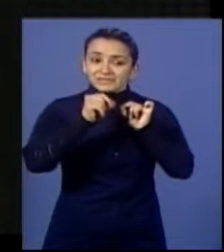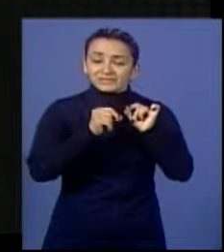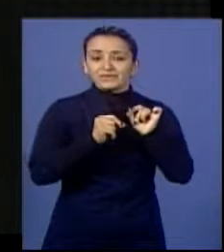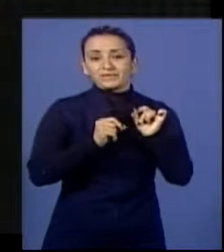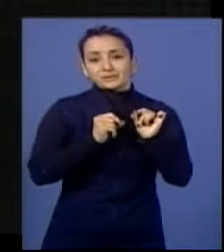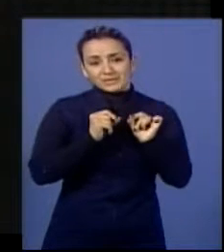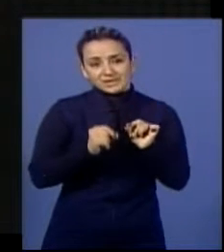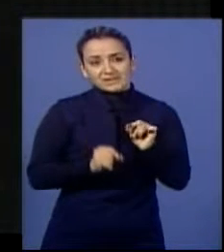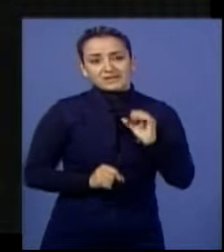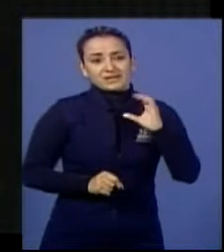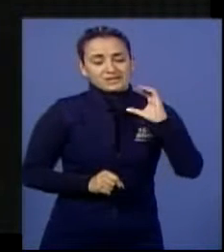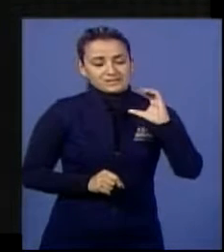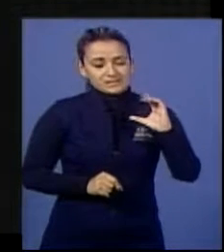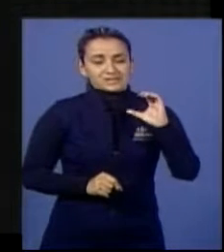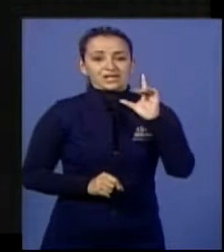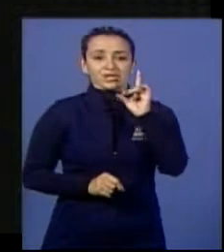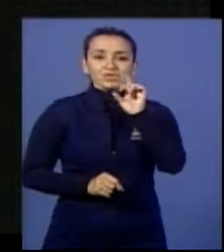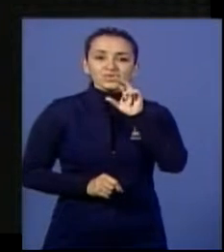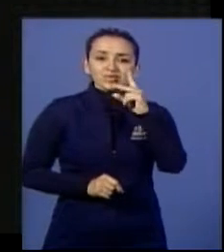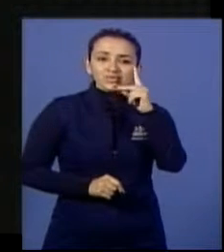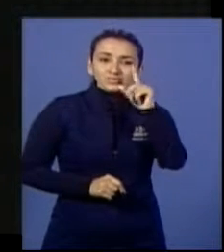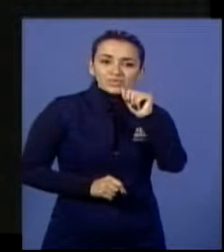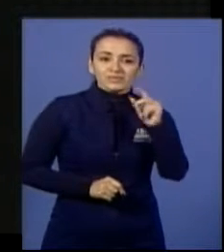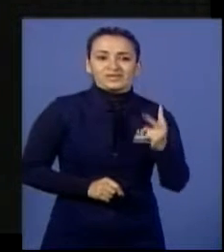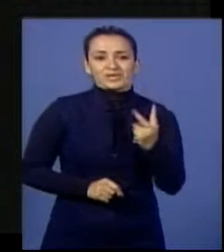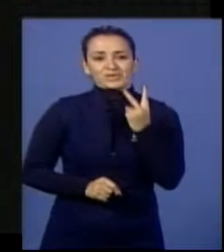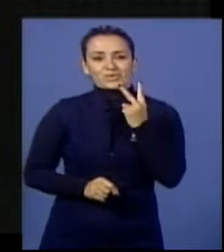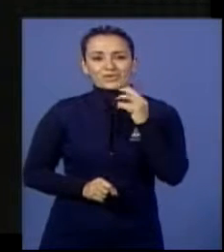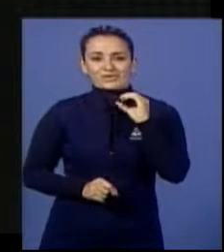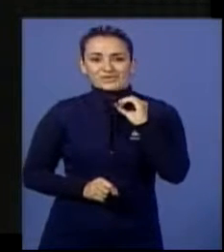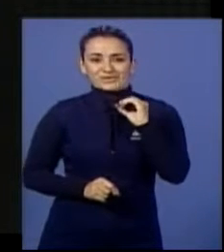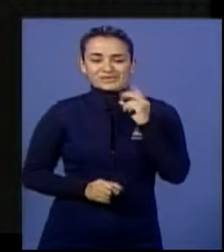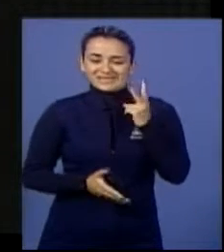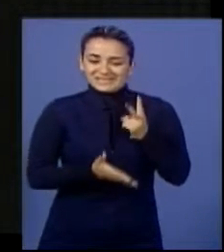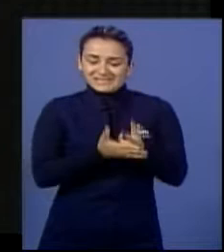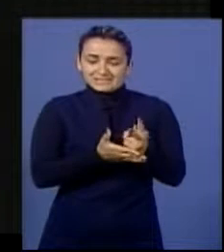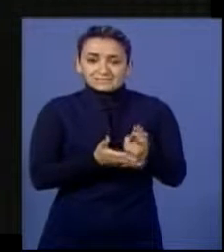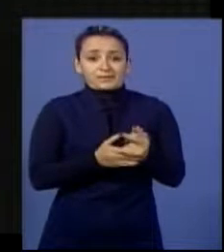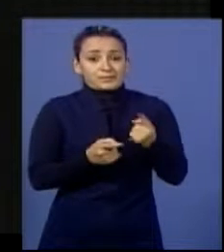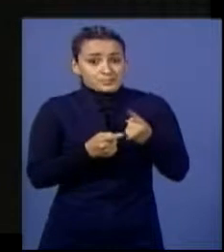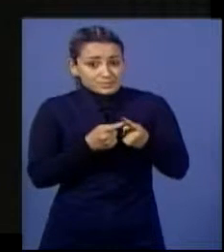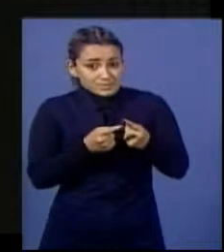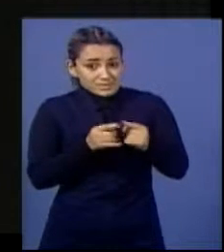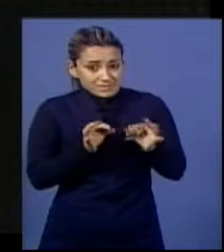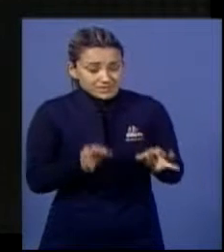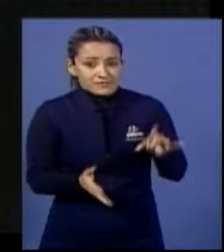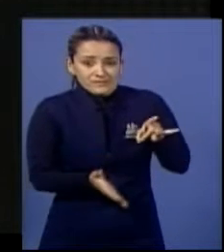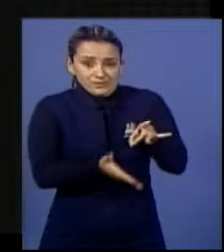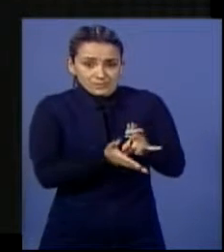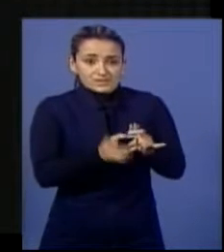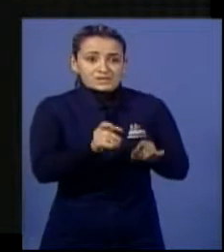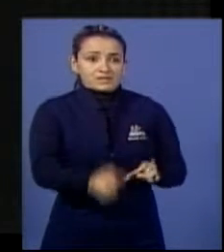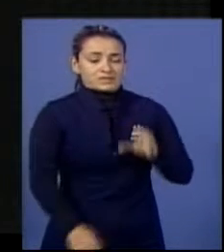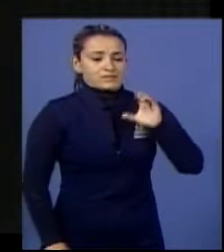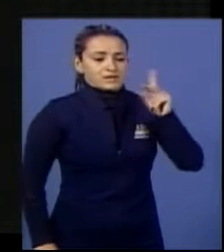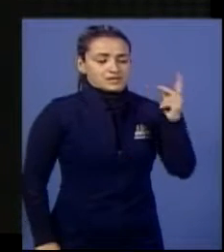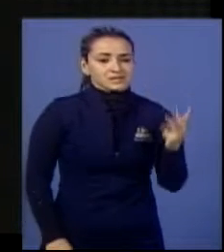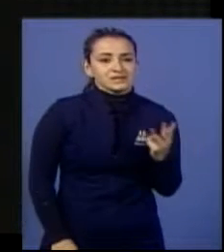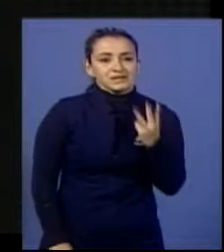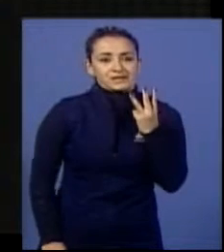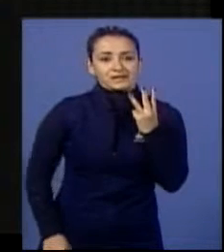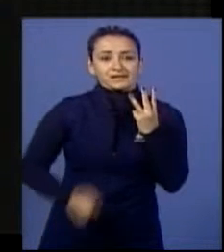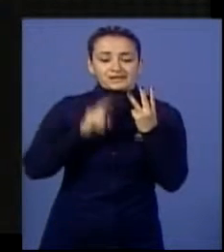dupla O. Então, na realidade, ele é assim, ó, CH3, daí vem o CO, que é